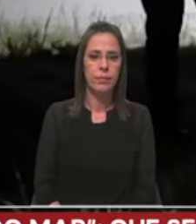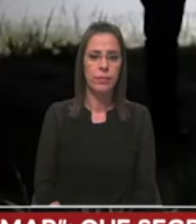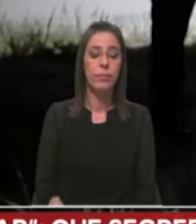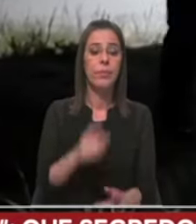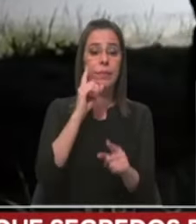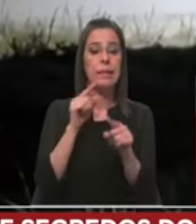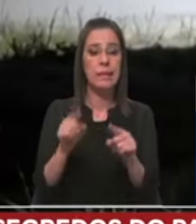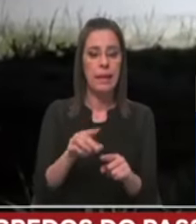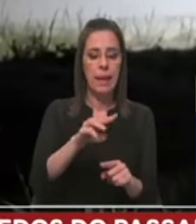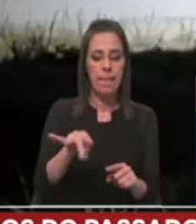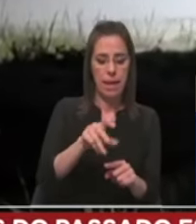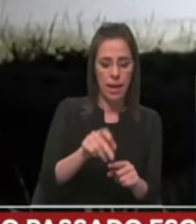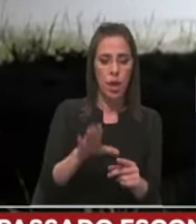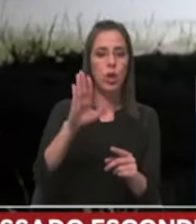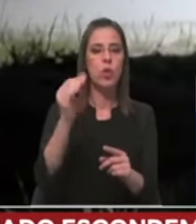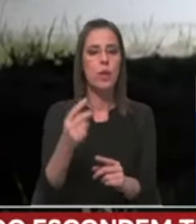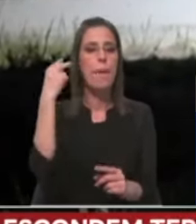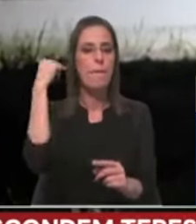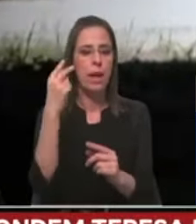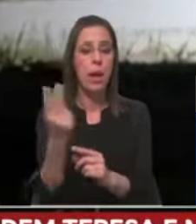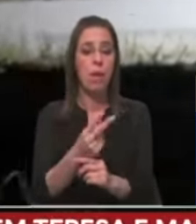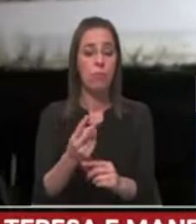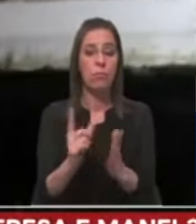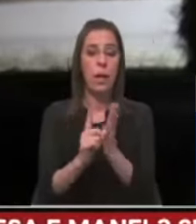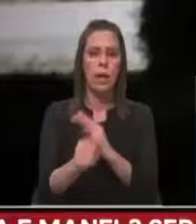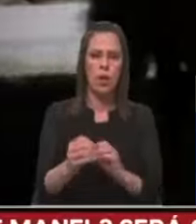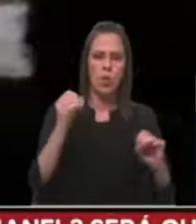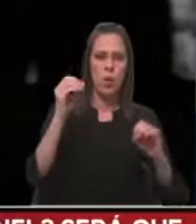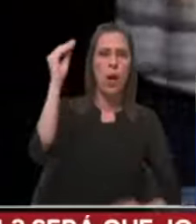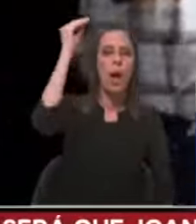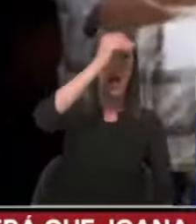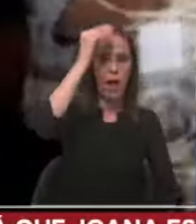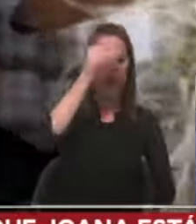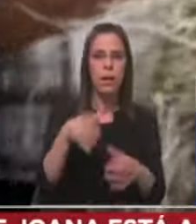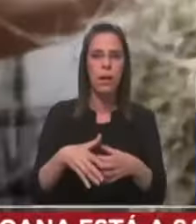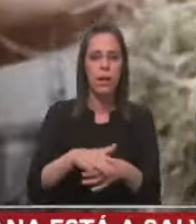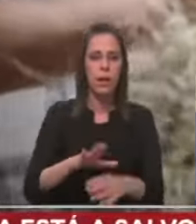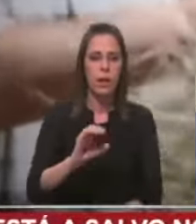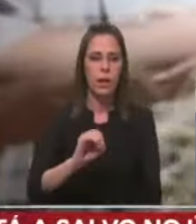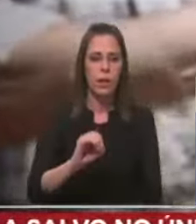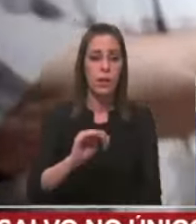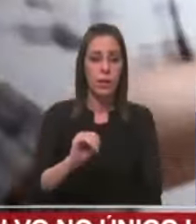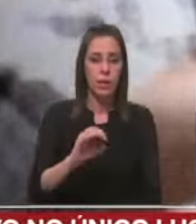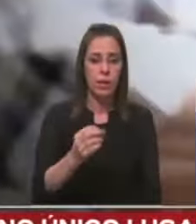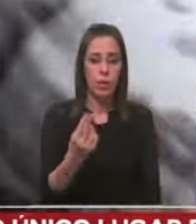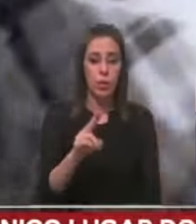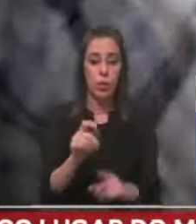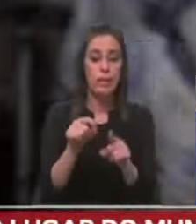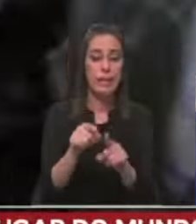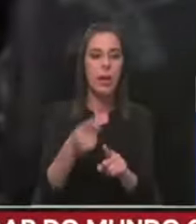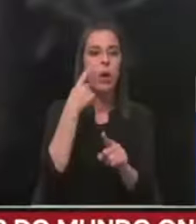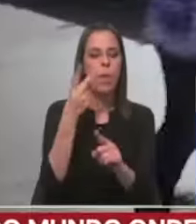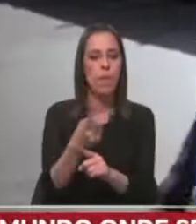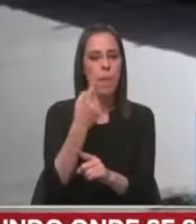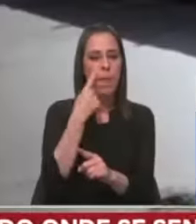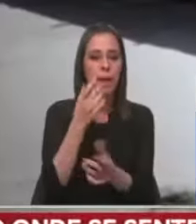Maria dos Anjos da Silva e José Pereira nunca saíram desta pequena aldeia do concelho de Sor. Foi aqui, em Mugadouro, que se